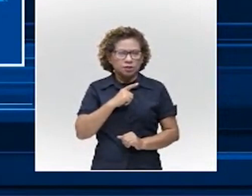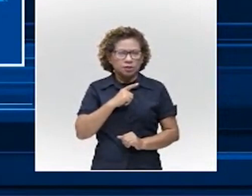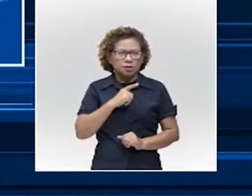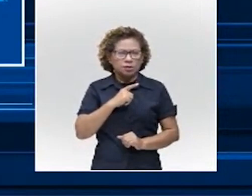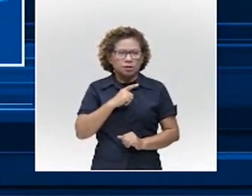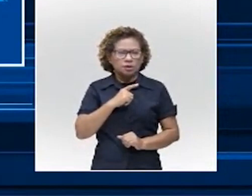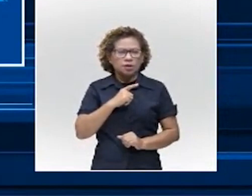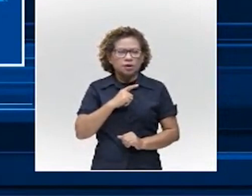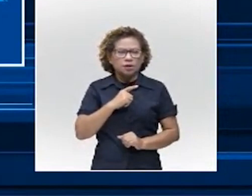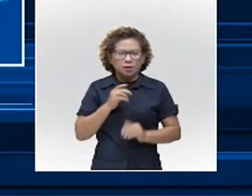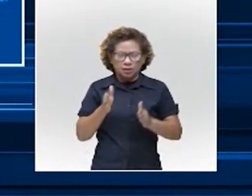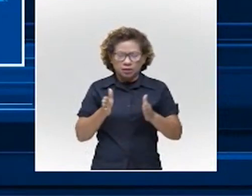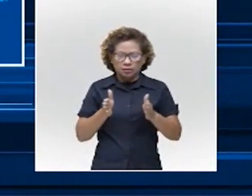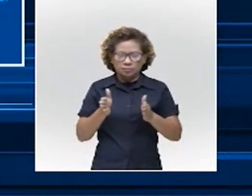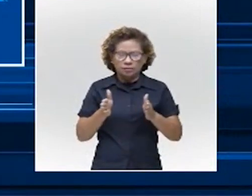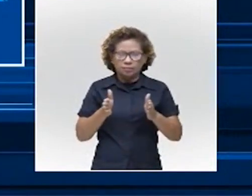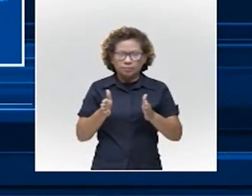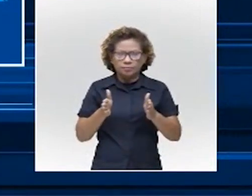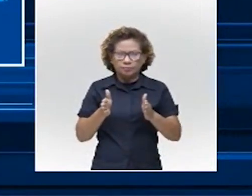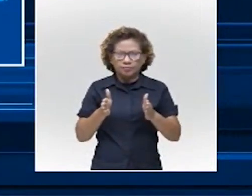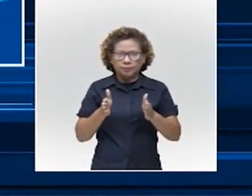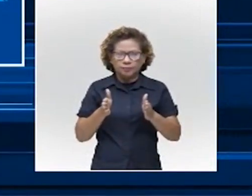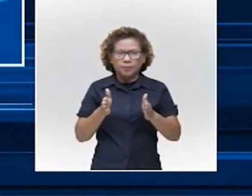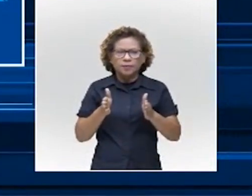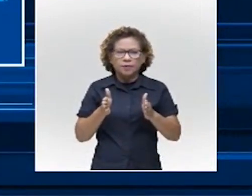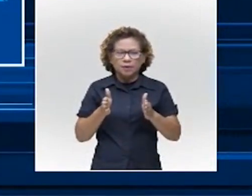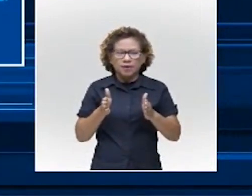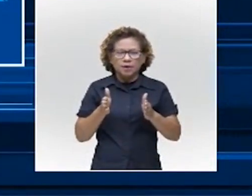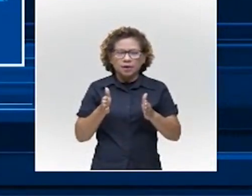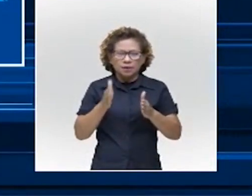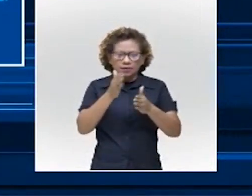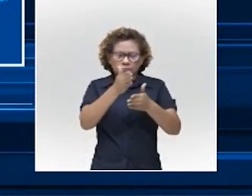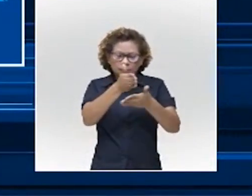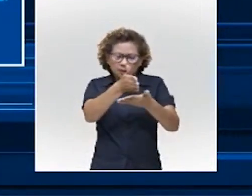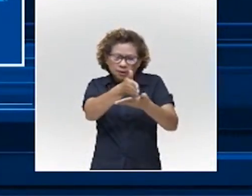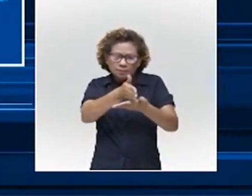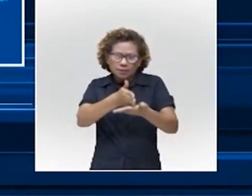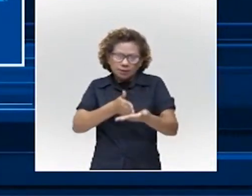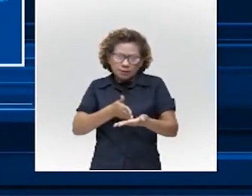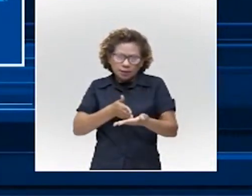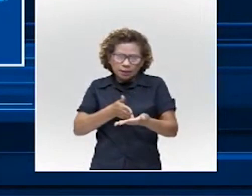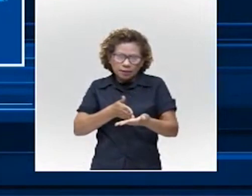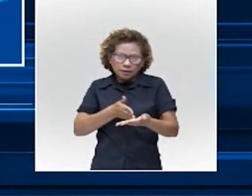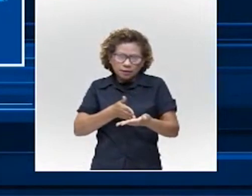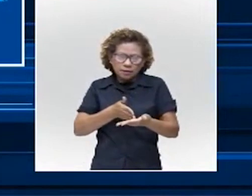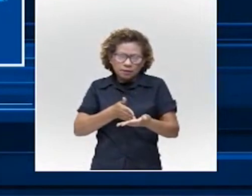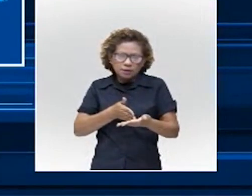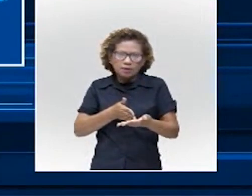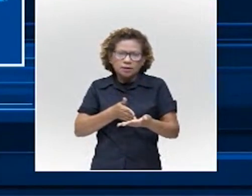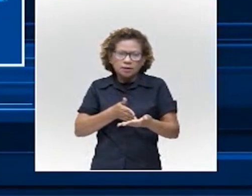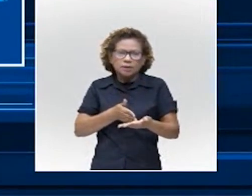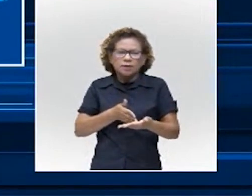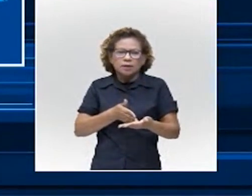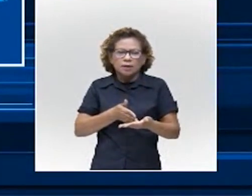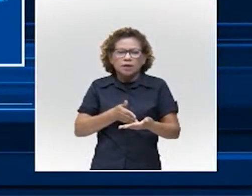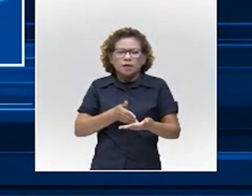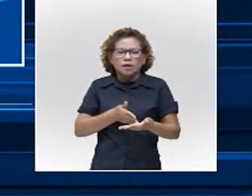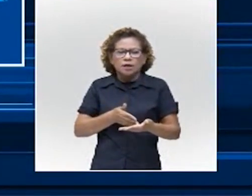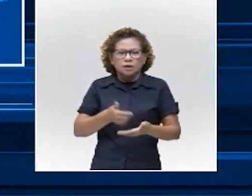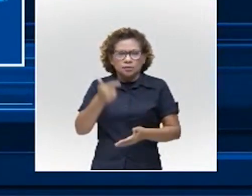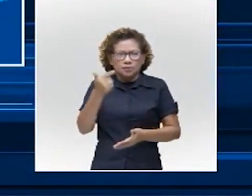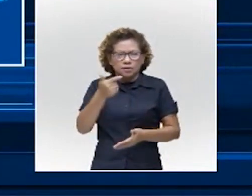dividido na metade. Aqui nós tínhamos a metade, mesmo assim, a metade da